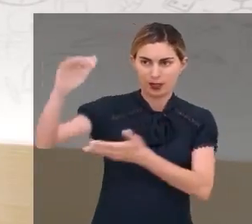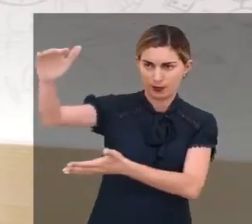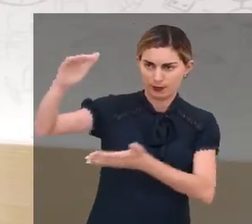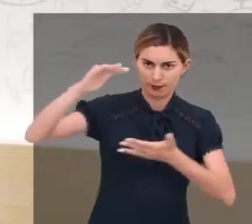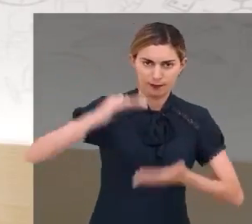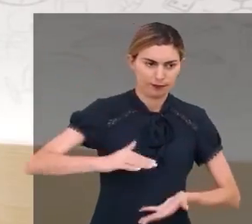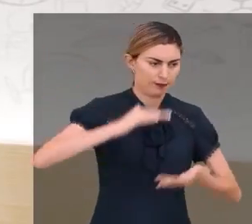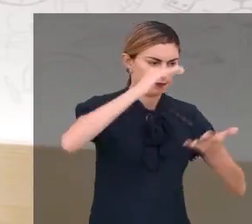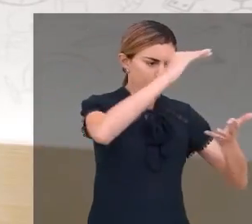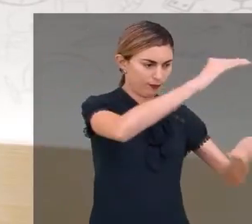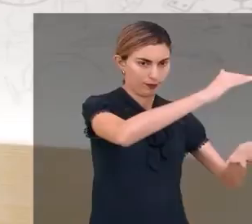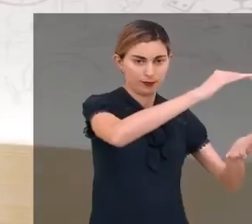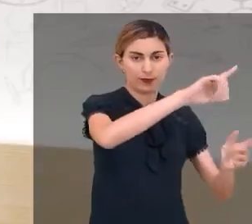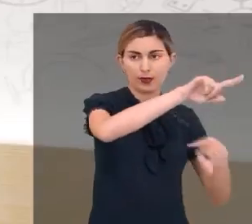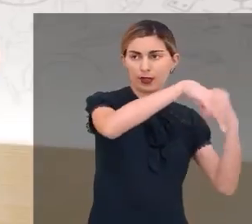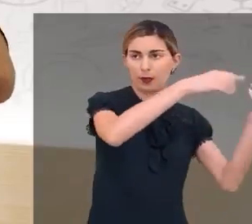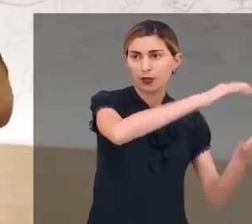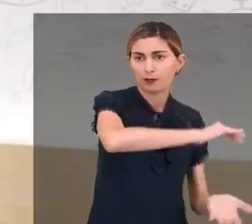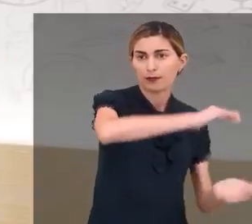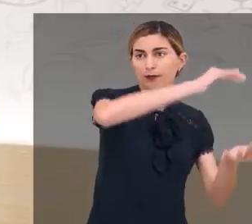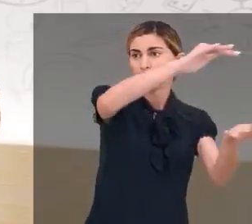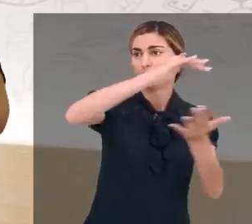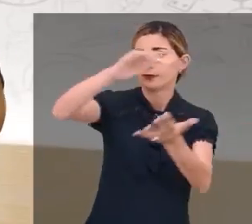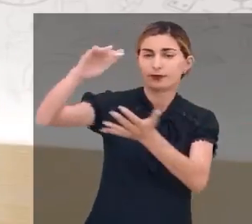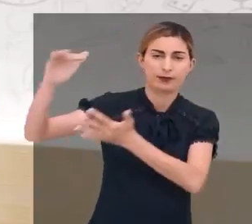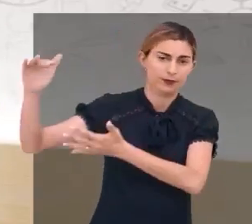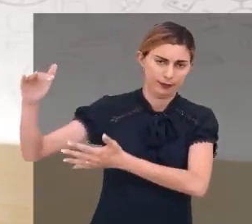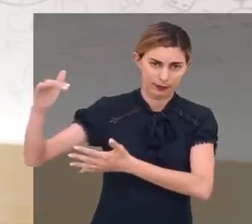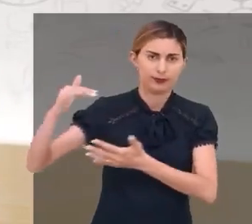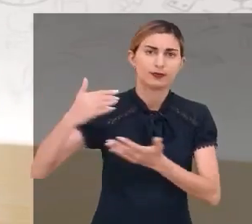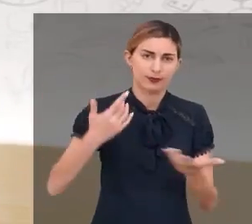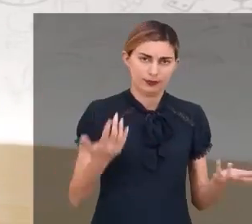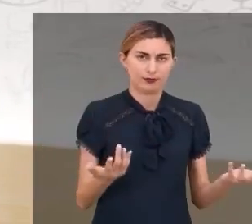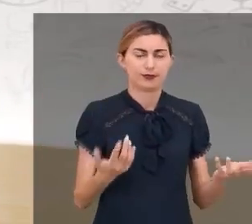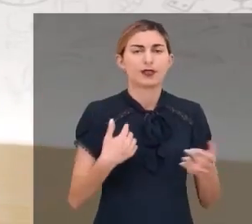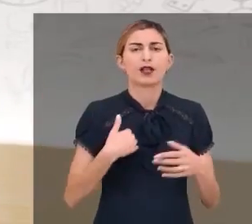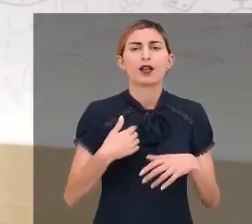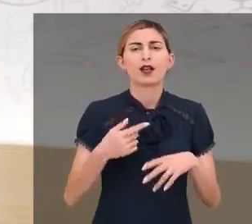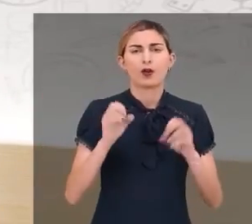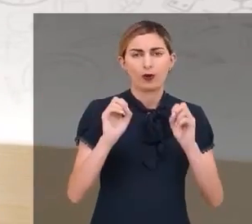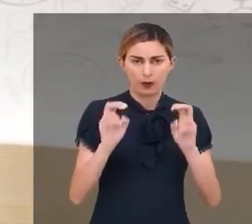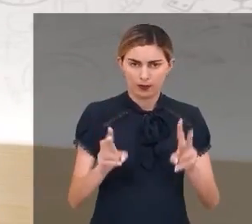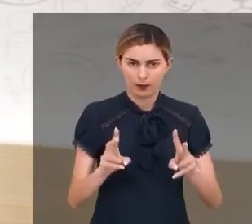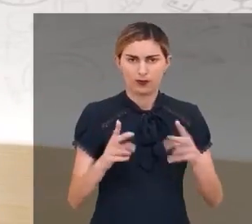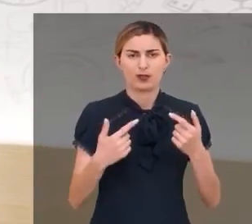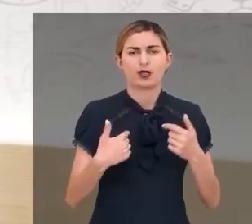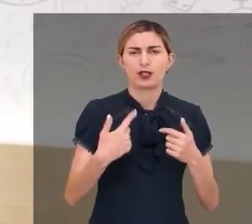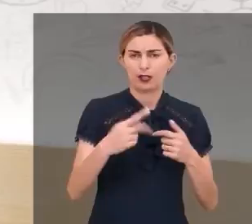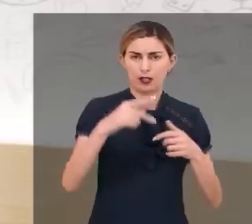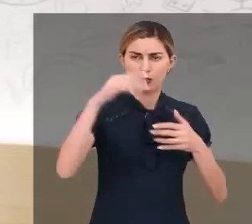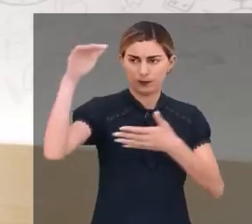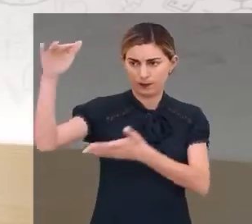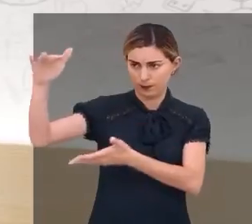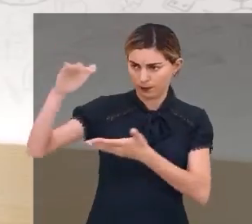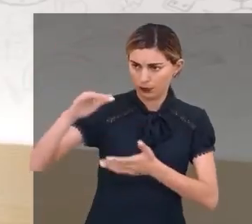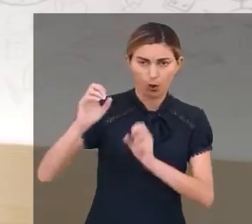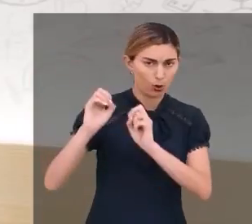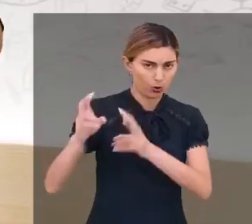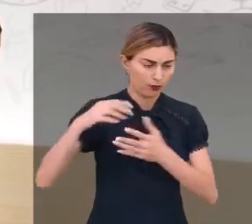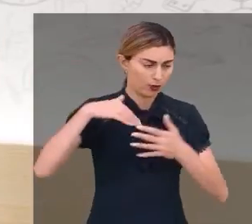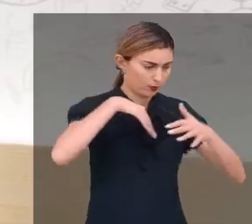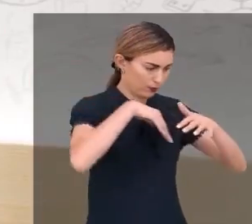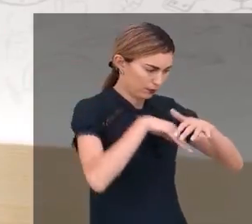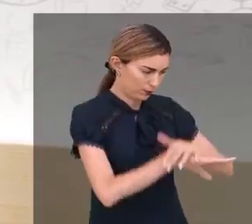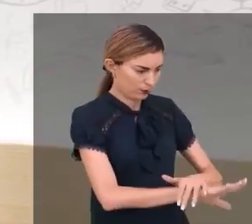Recebimento, estocagem e distribuição. O produto, por fim, regularizado, estando ok, ele vai ser